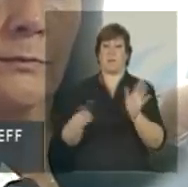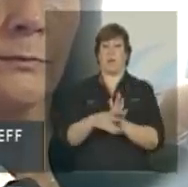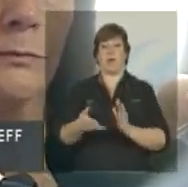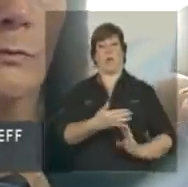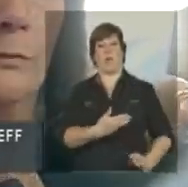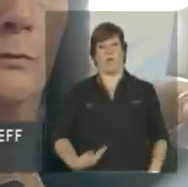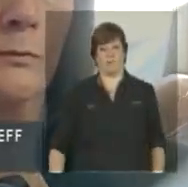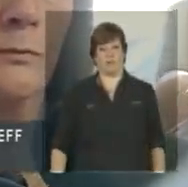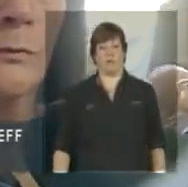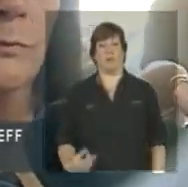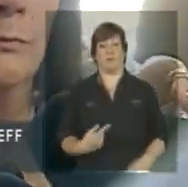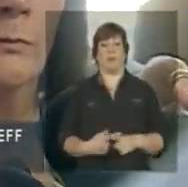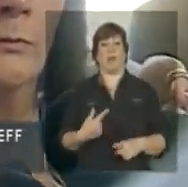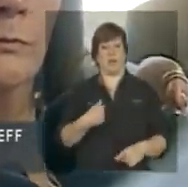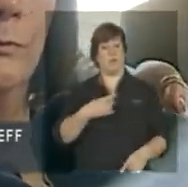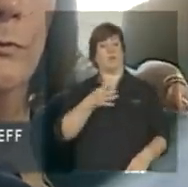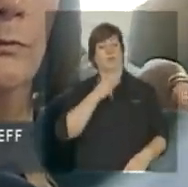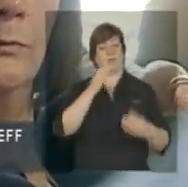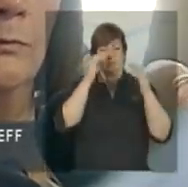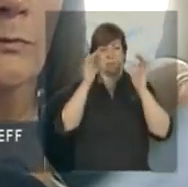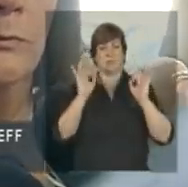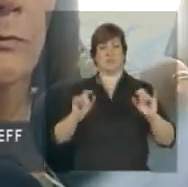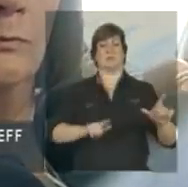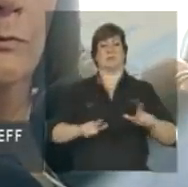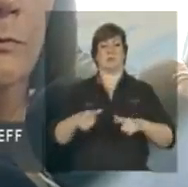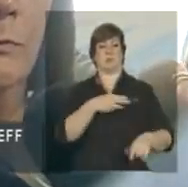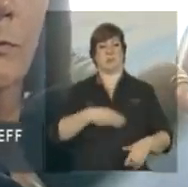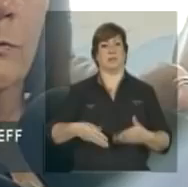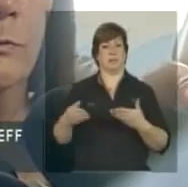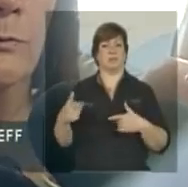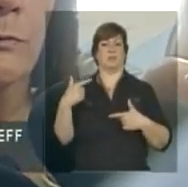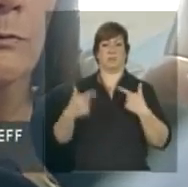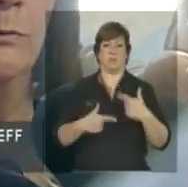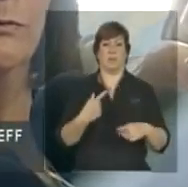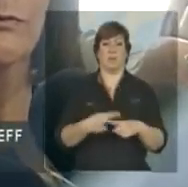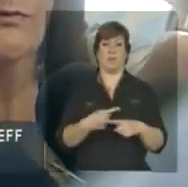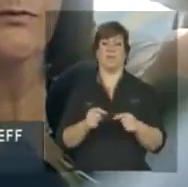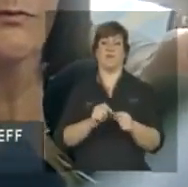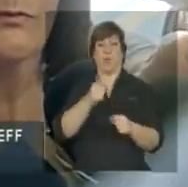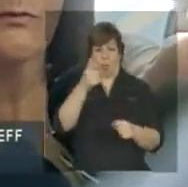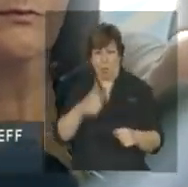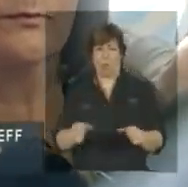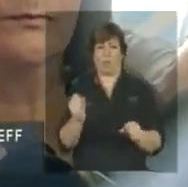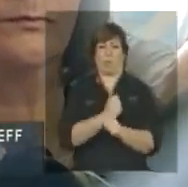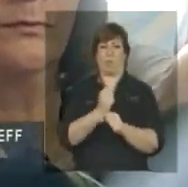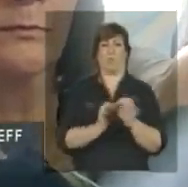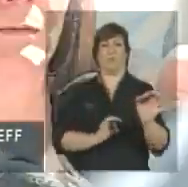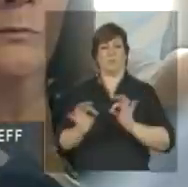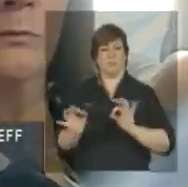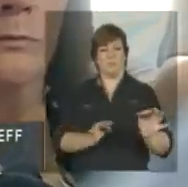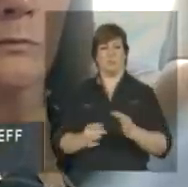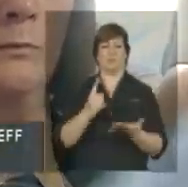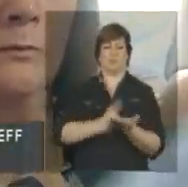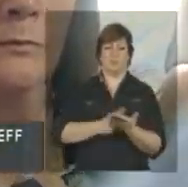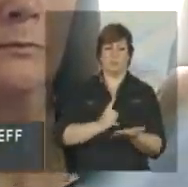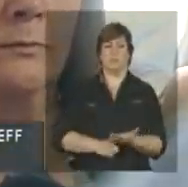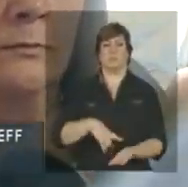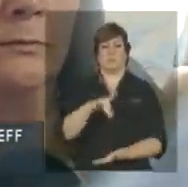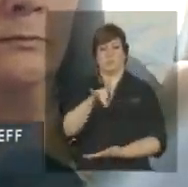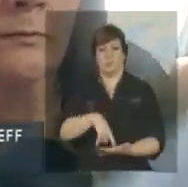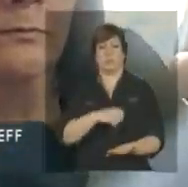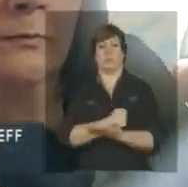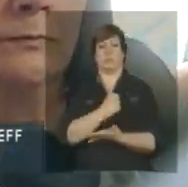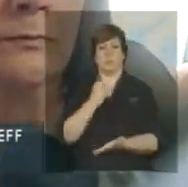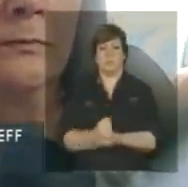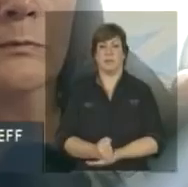governo. Eu reconheço a atuação do ministro no sentido de remobilizar a obra, de repactuá-la, de